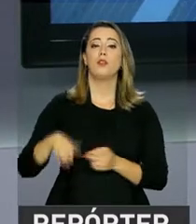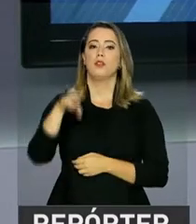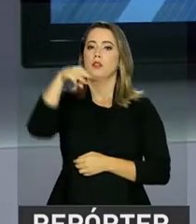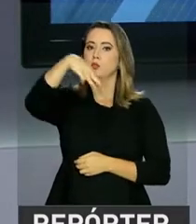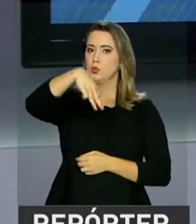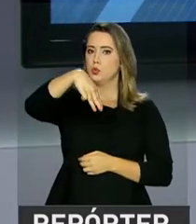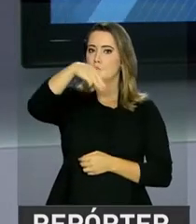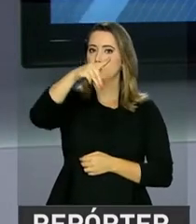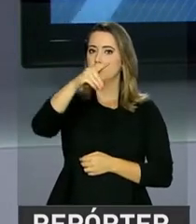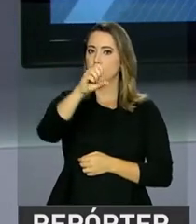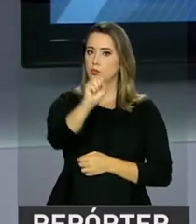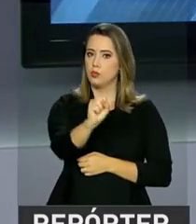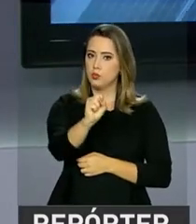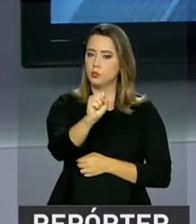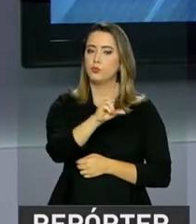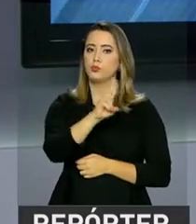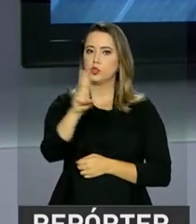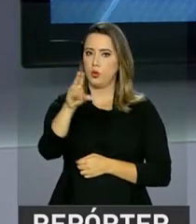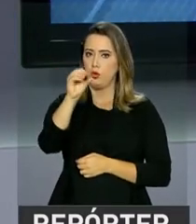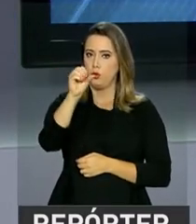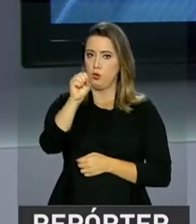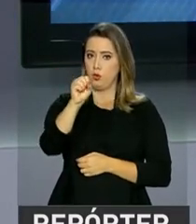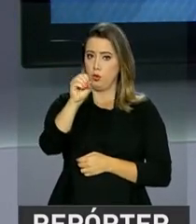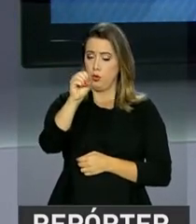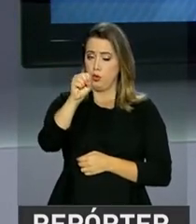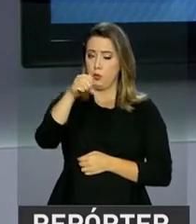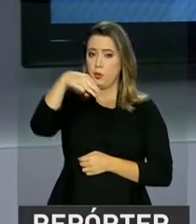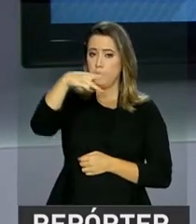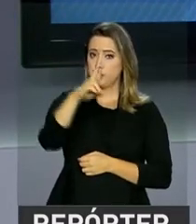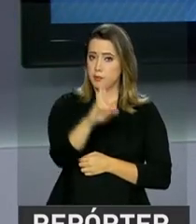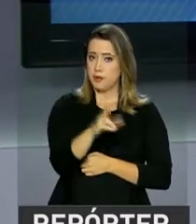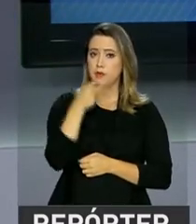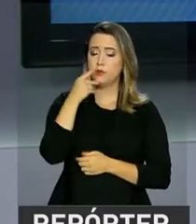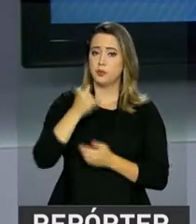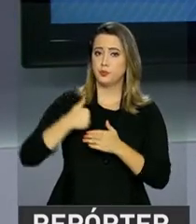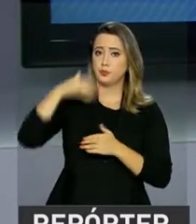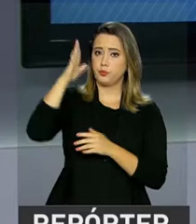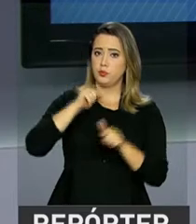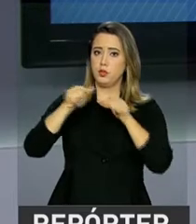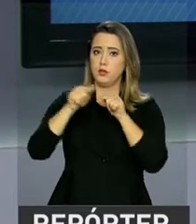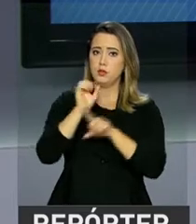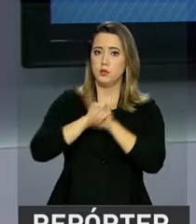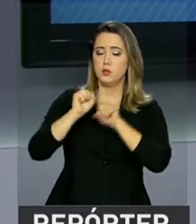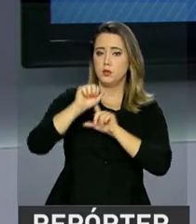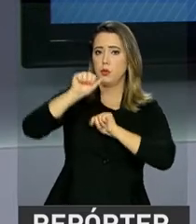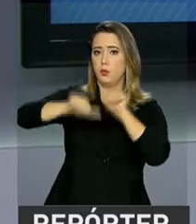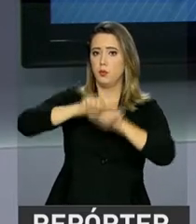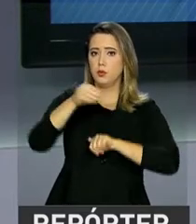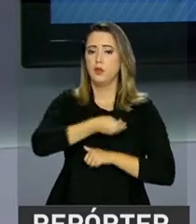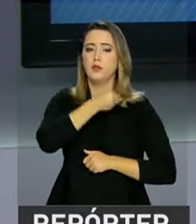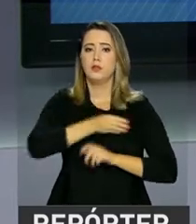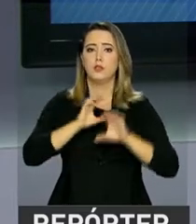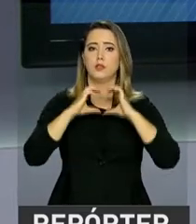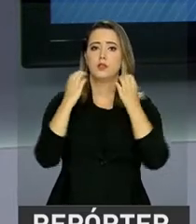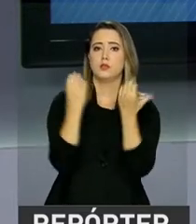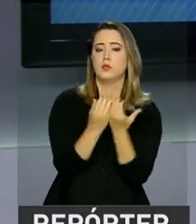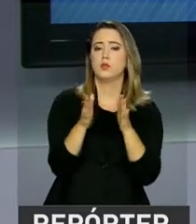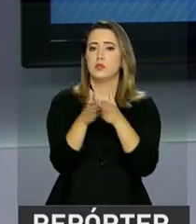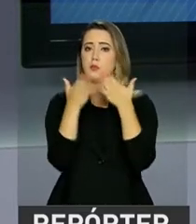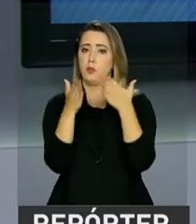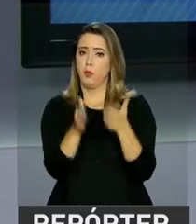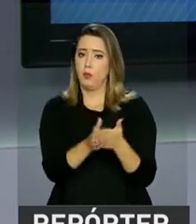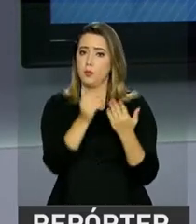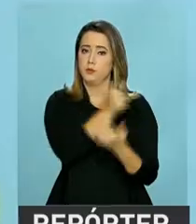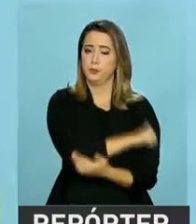Desenvolvimento Social, Osmar Terra, disse que a ampliação das ações sociais vai ajudar a mudar a realidade nas comunidades mais pobres do Rio de